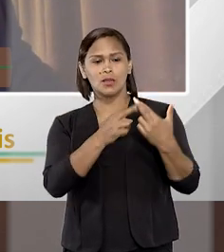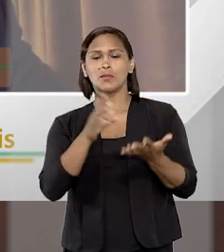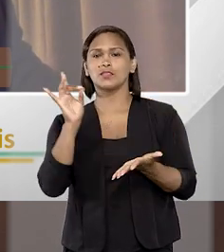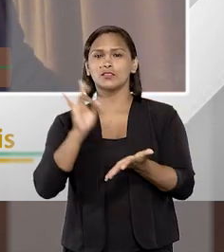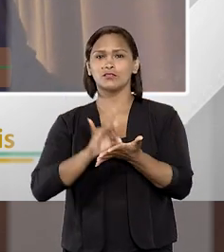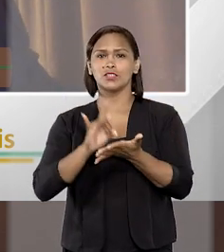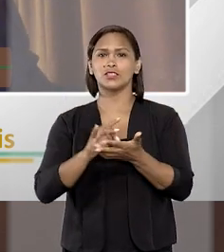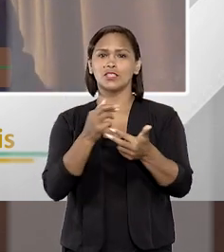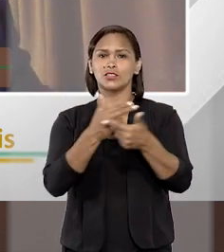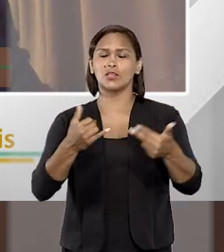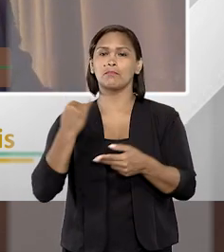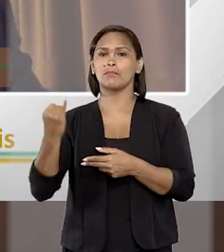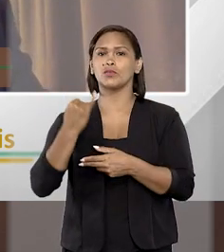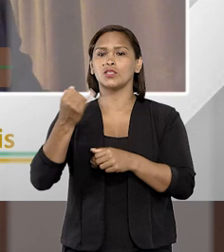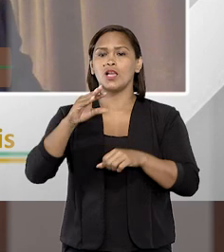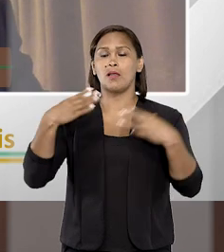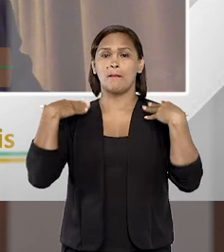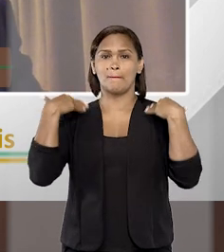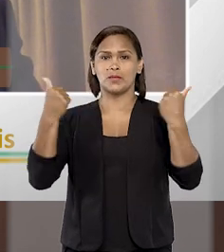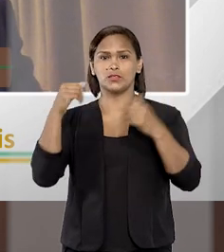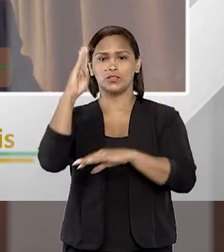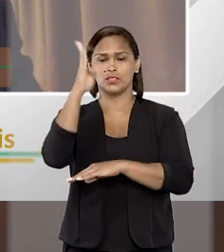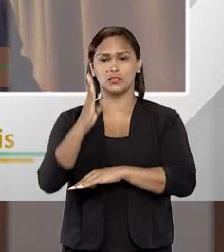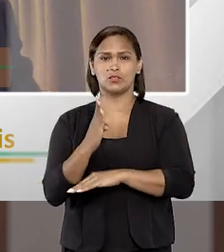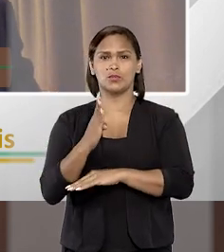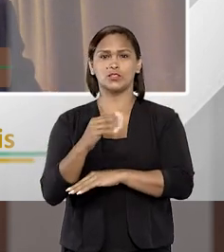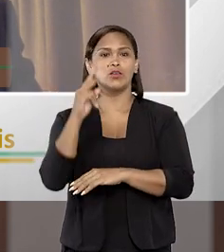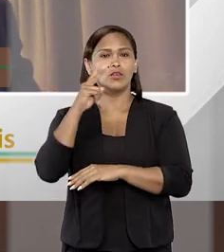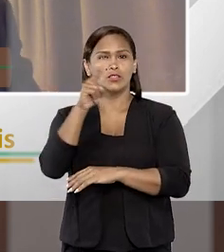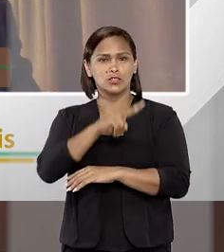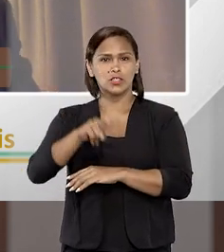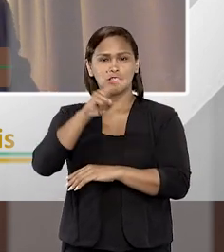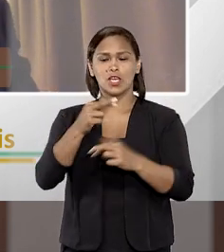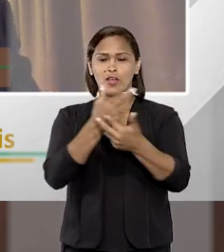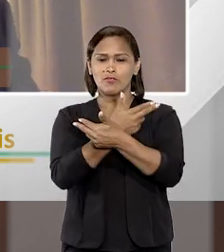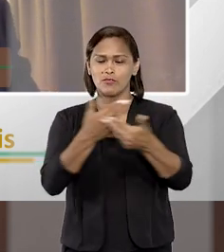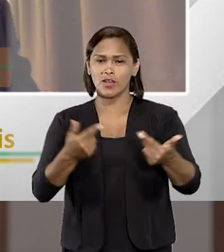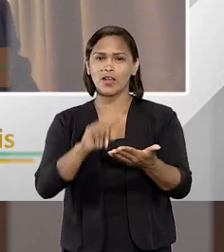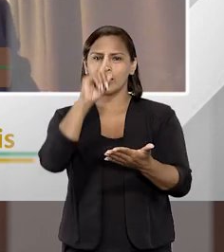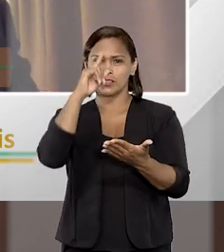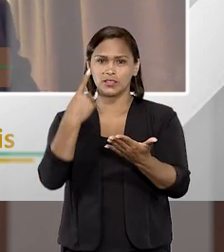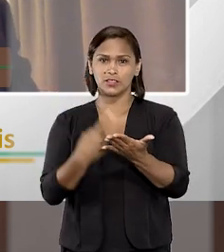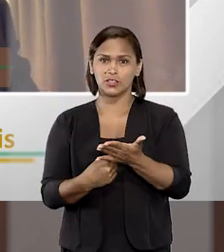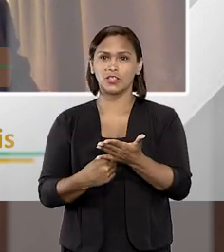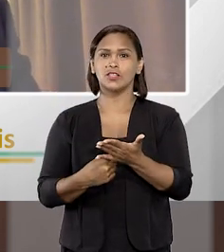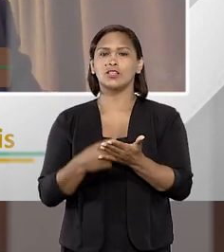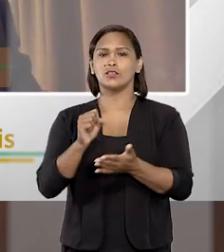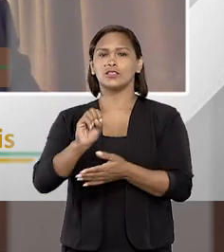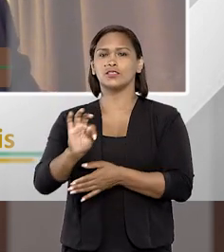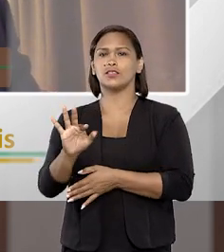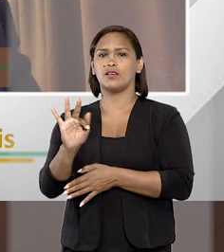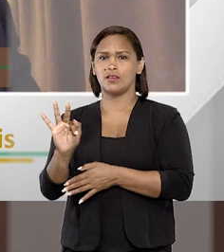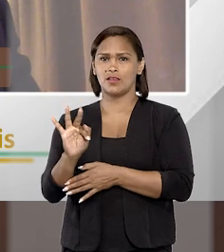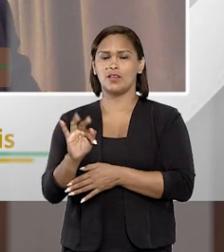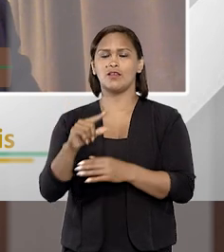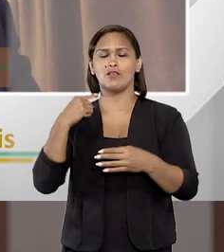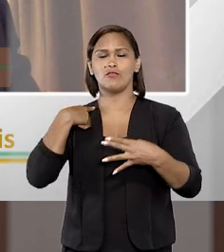muito para a magistratura Nacional nós temos várias decisões já Federal